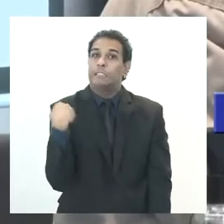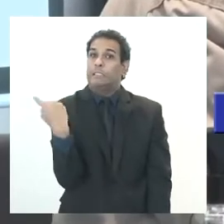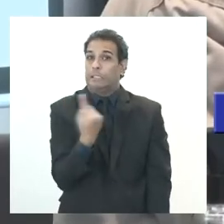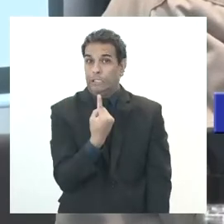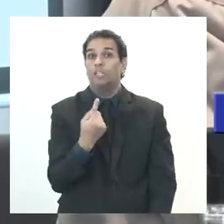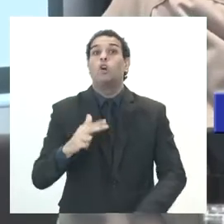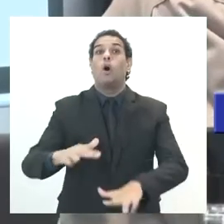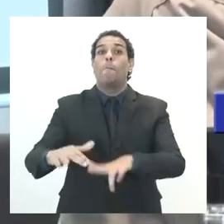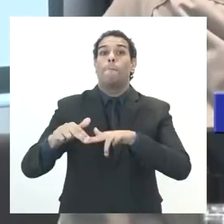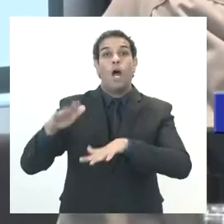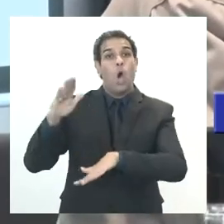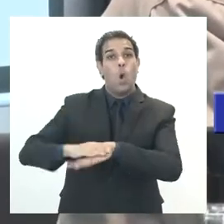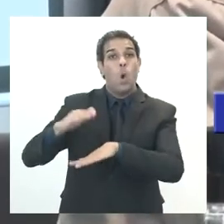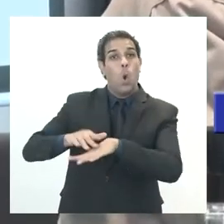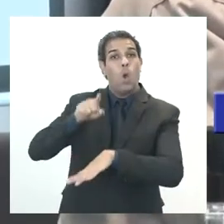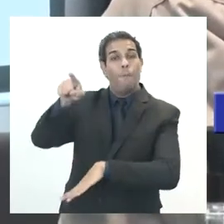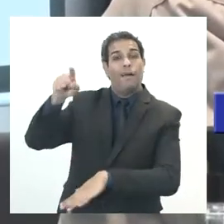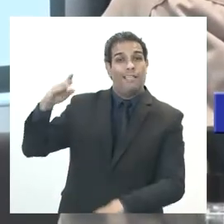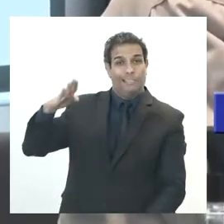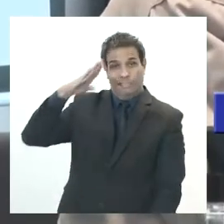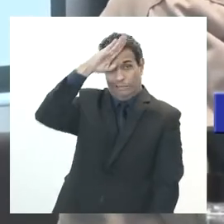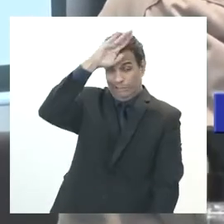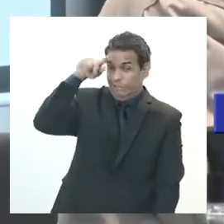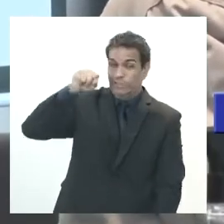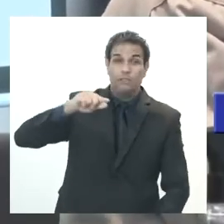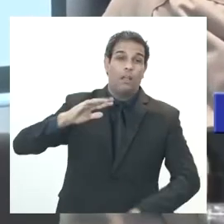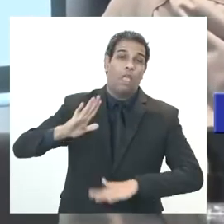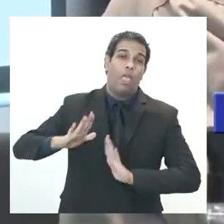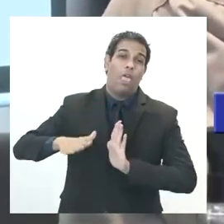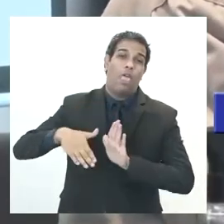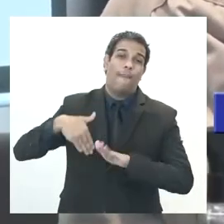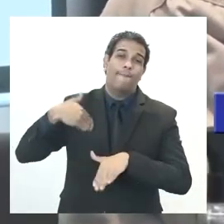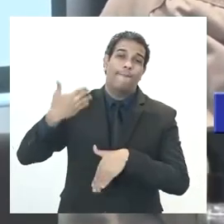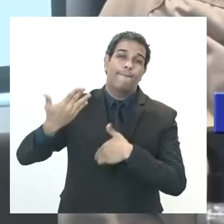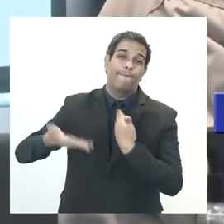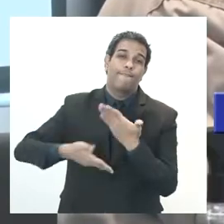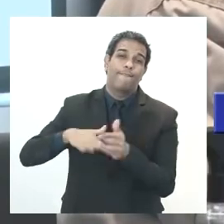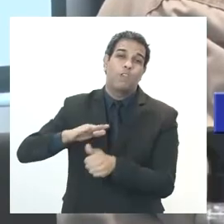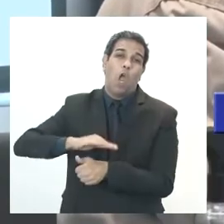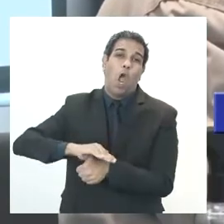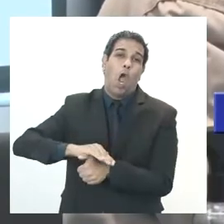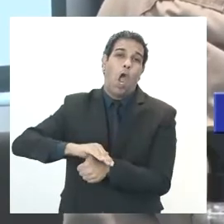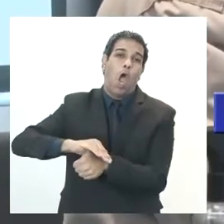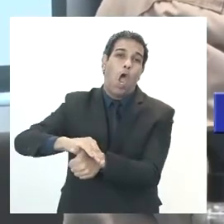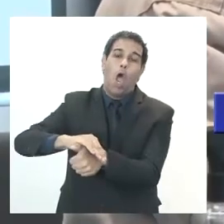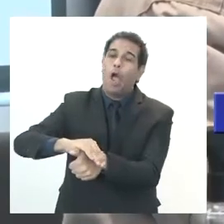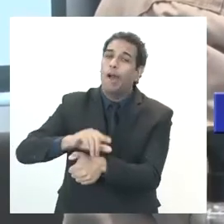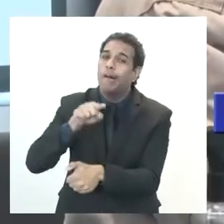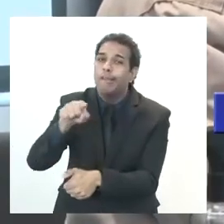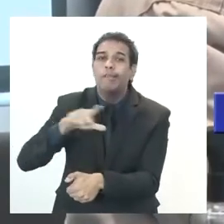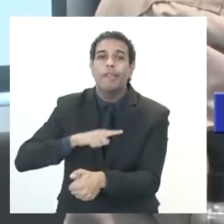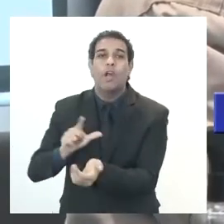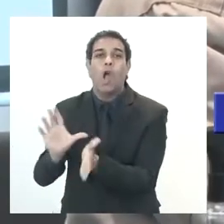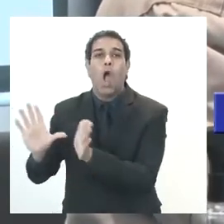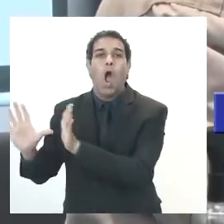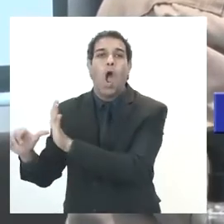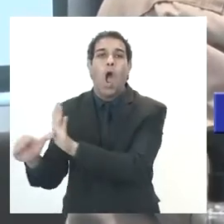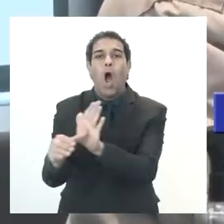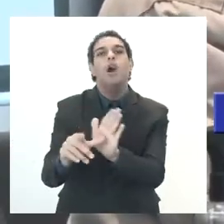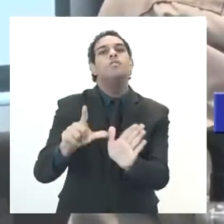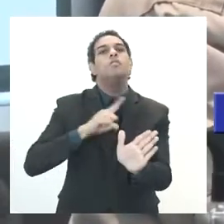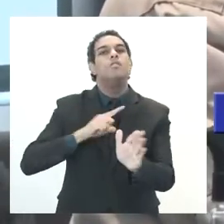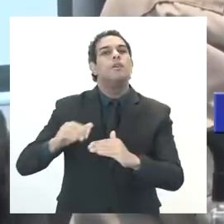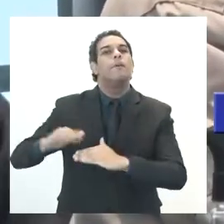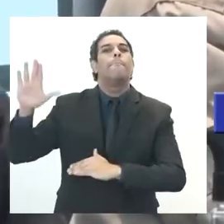na conta desse governo pelo processo lento e viciado e indícios de corrupção que